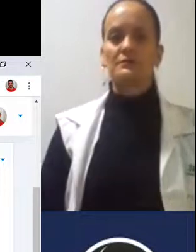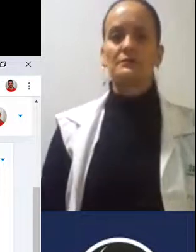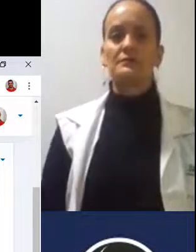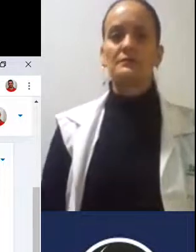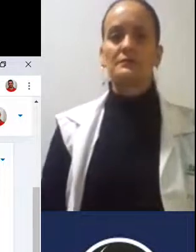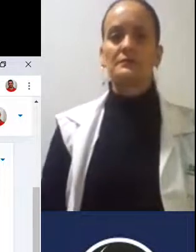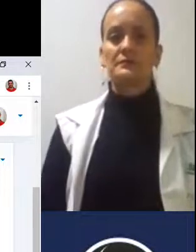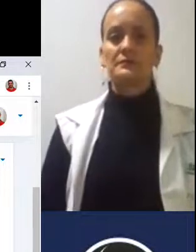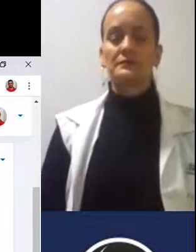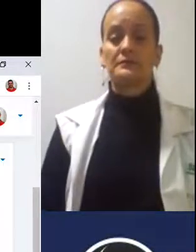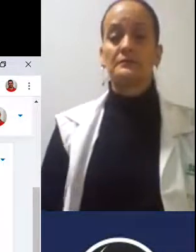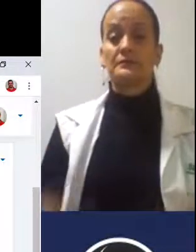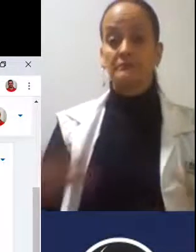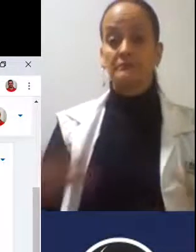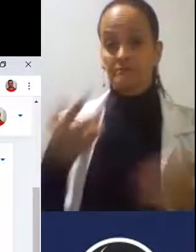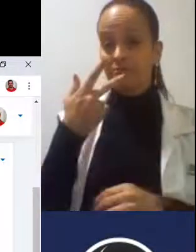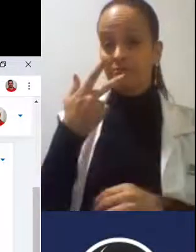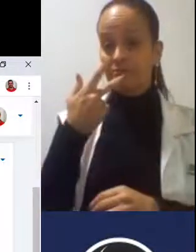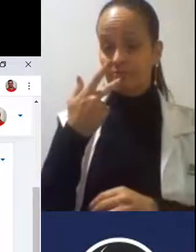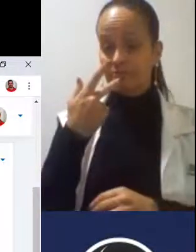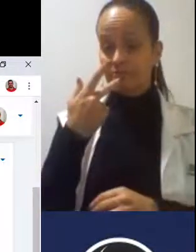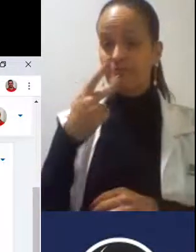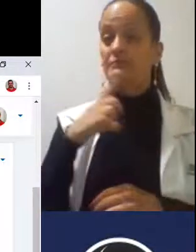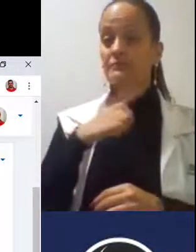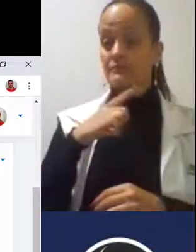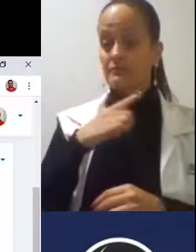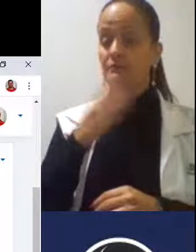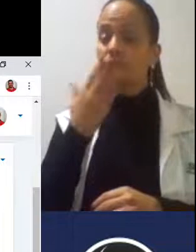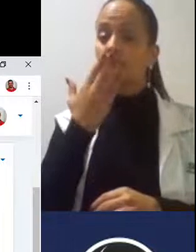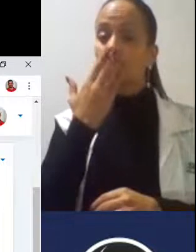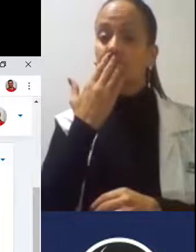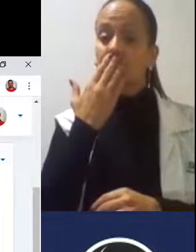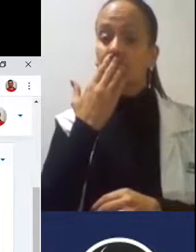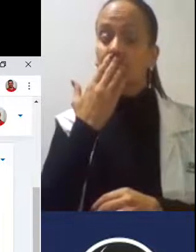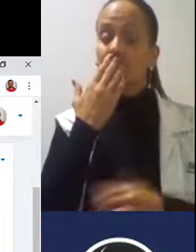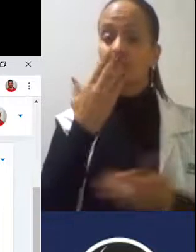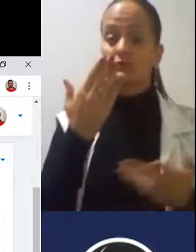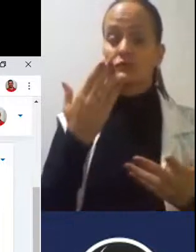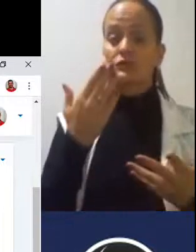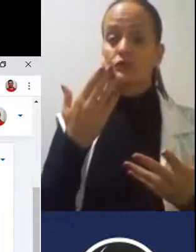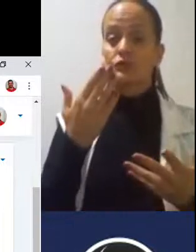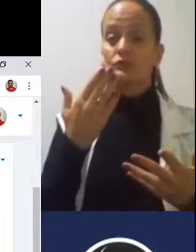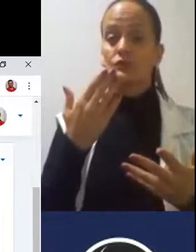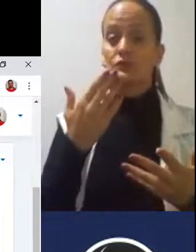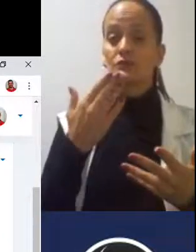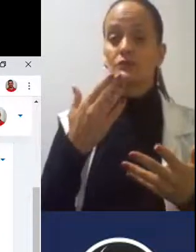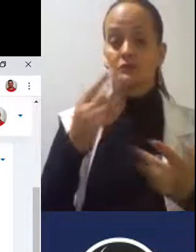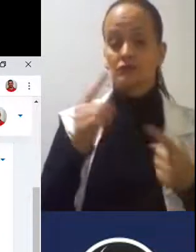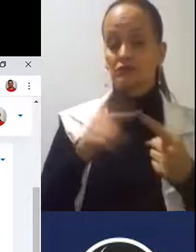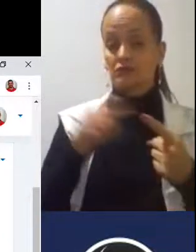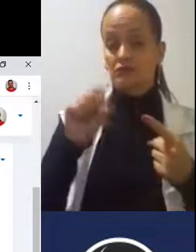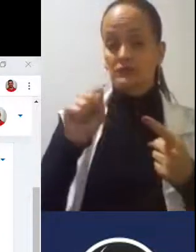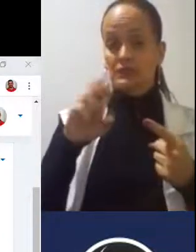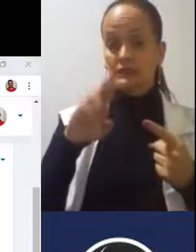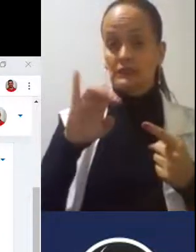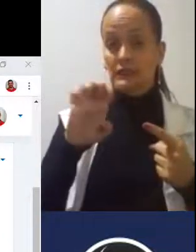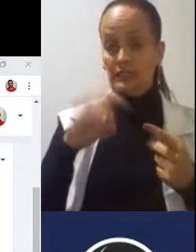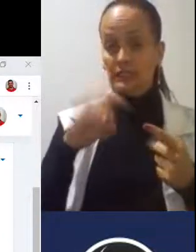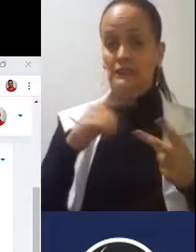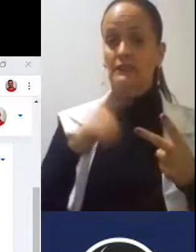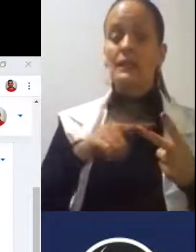Então, ó, como eu falei com vocês, né, a gente tem alguns tipos de associações. Associação em série, em paralelo, e tem mais uma mista, que eu